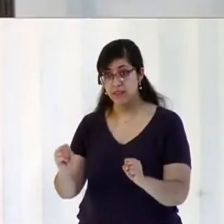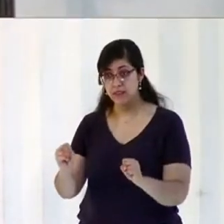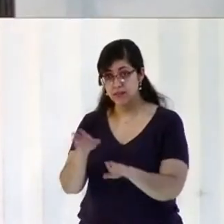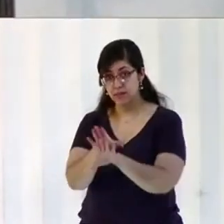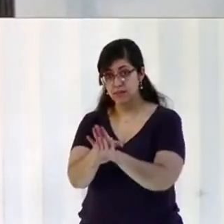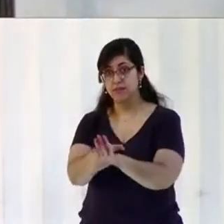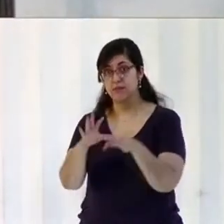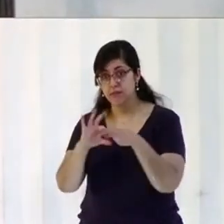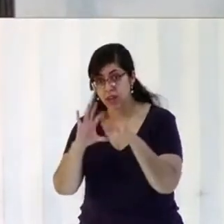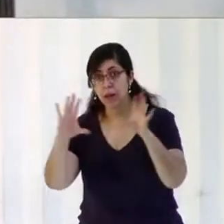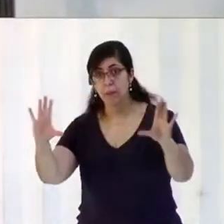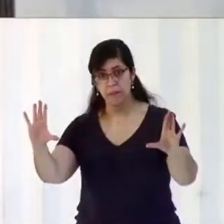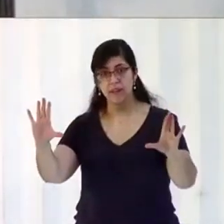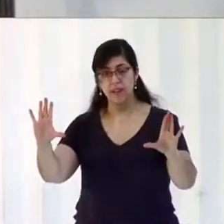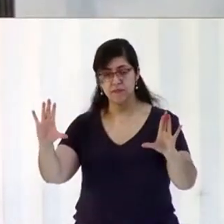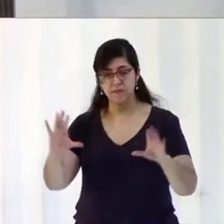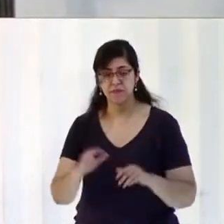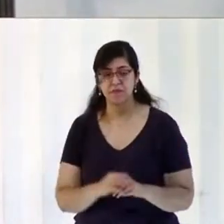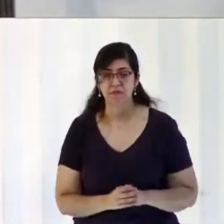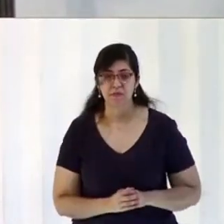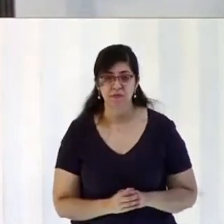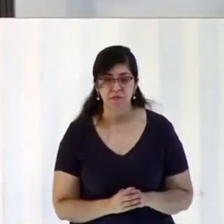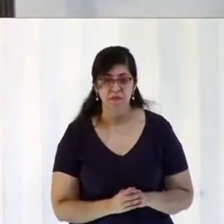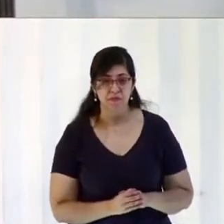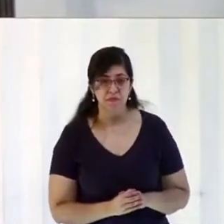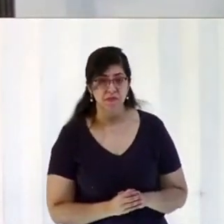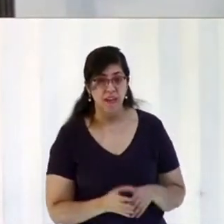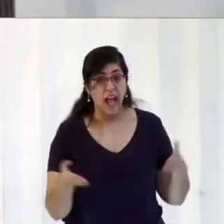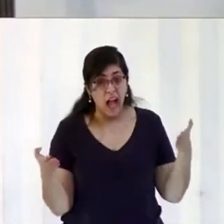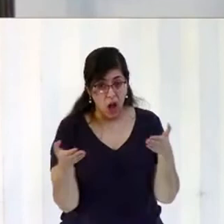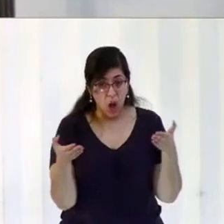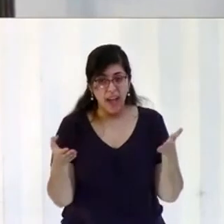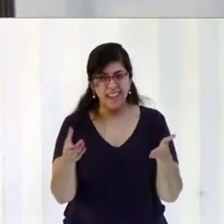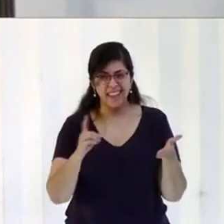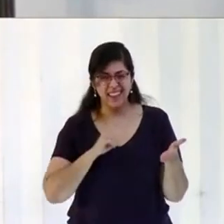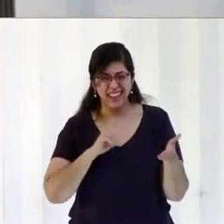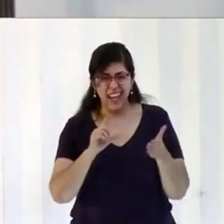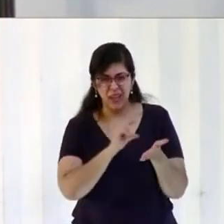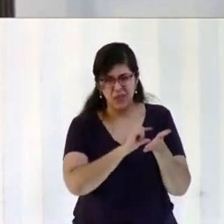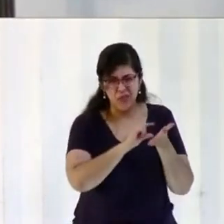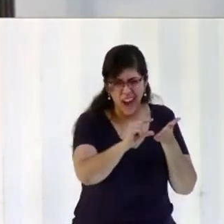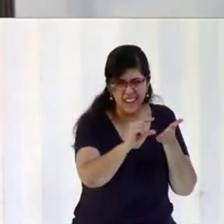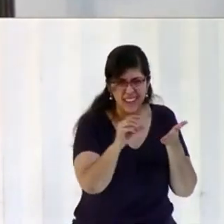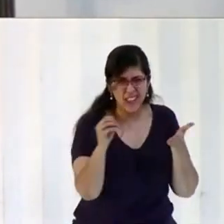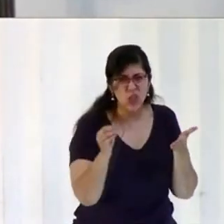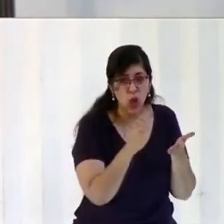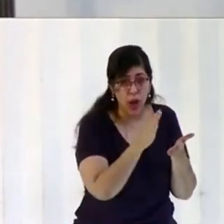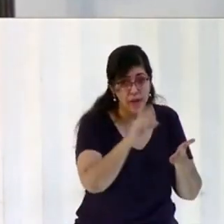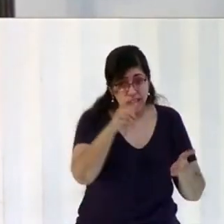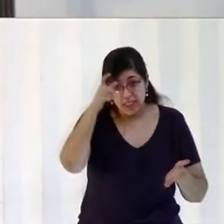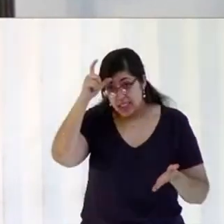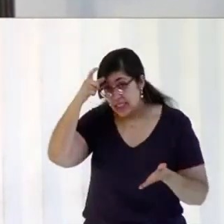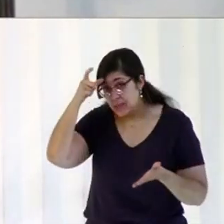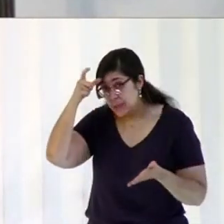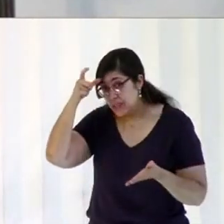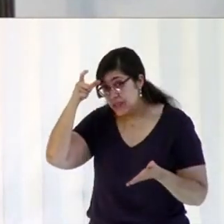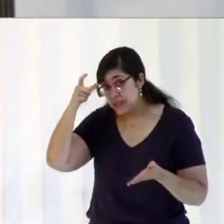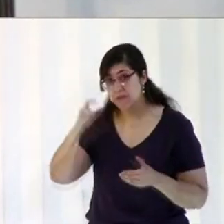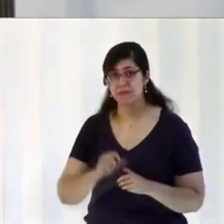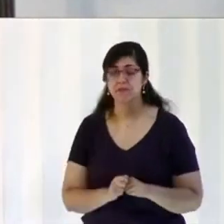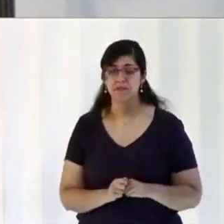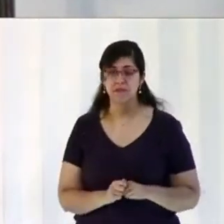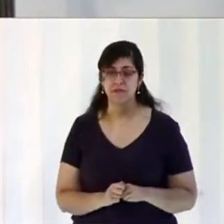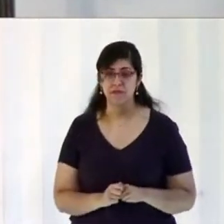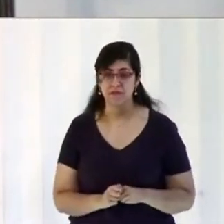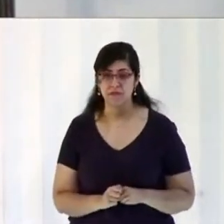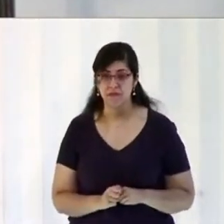autoridade para expelir demônios. Agora nós temos aqui uma frase nova, espíritos imundos, porque